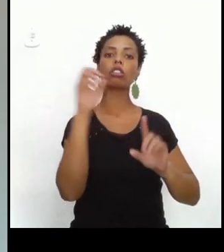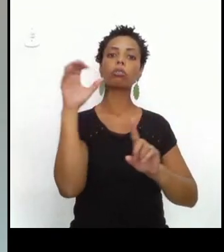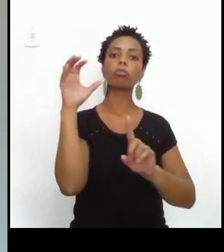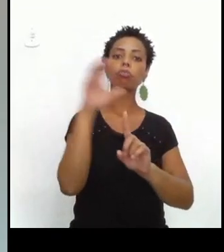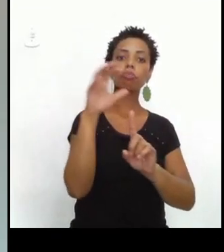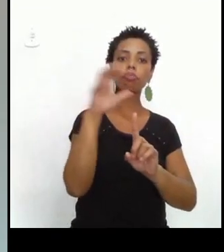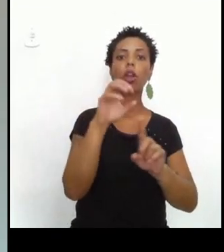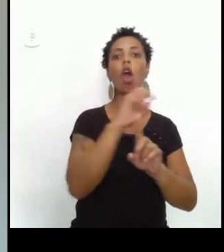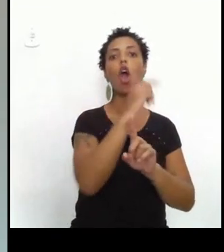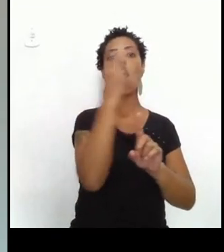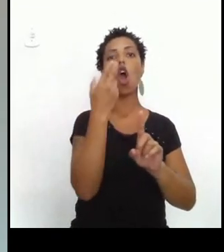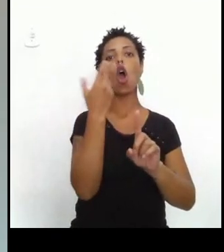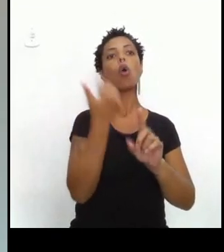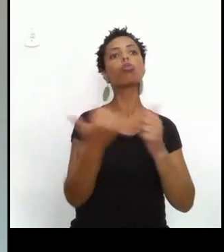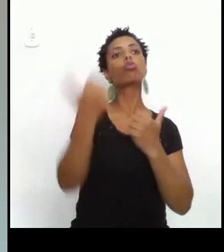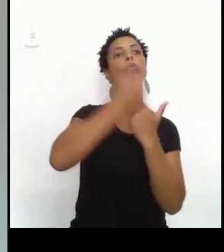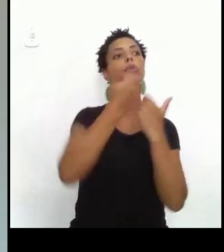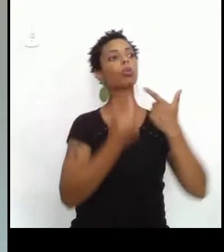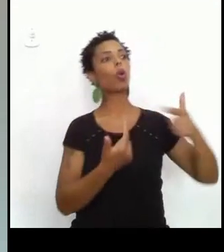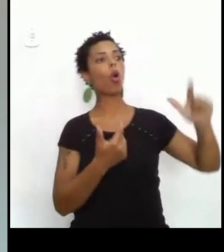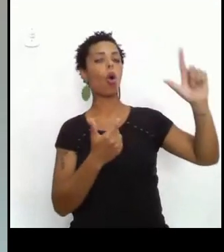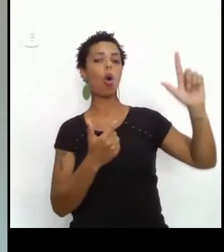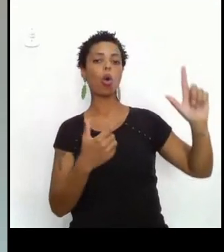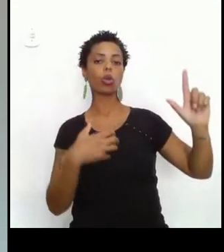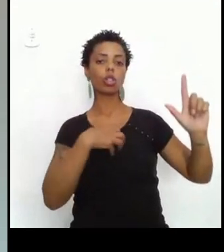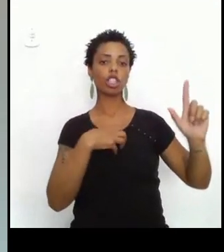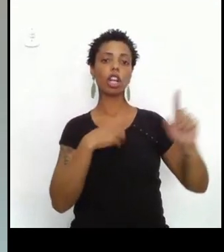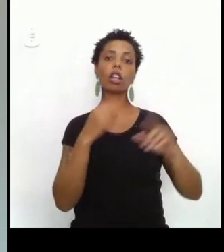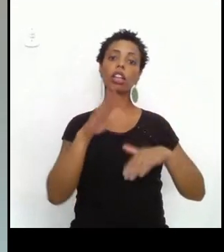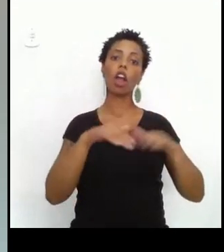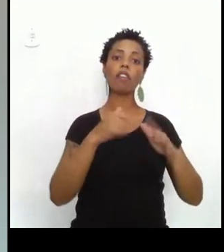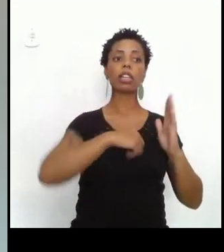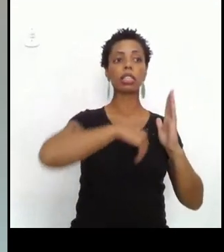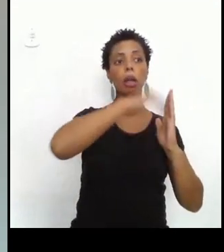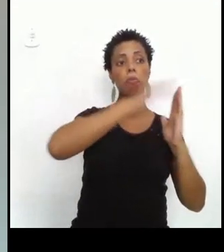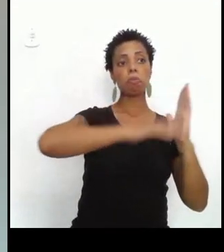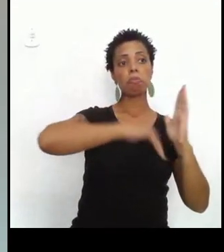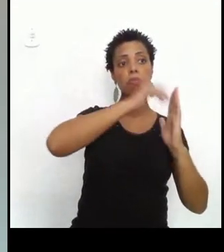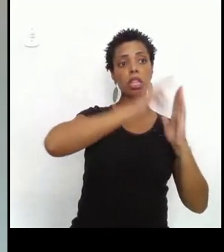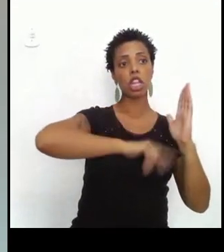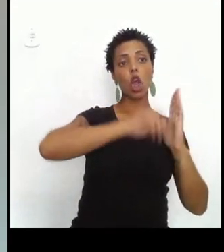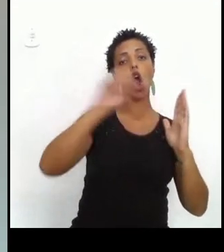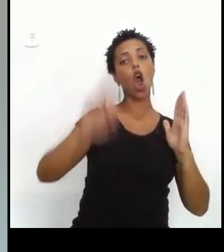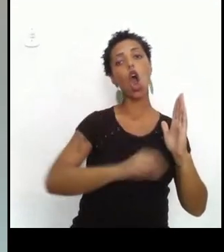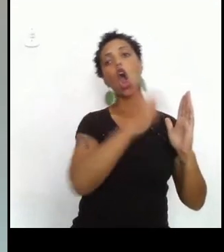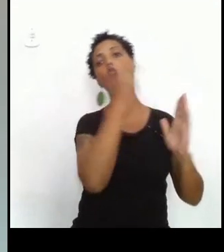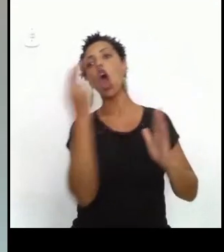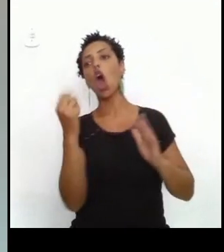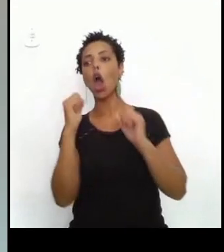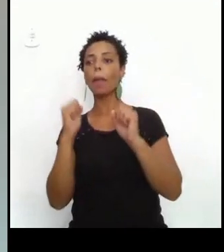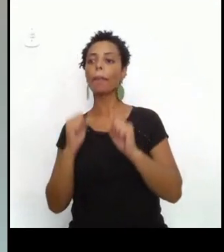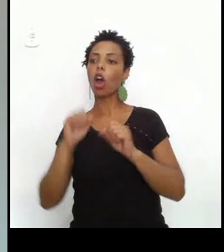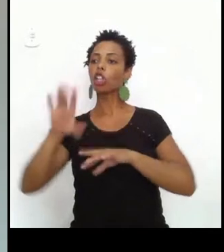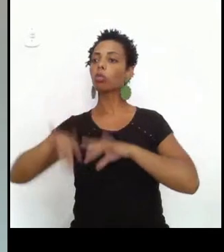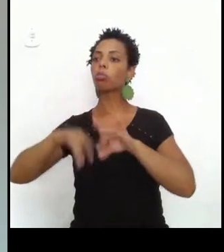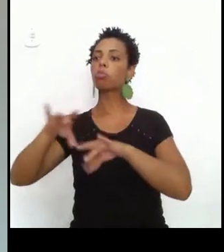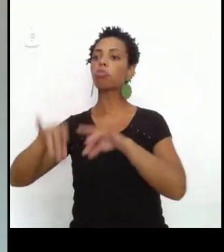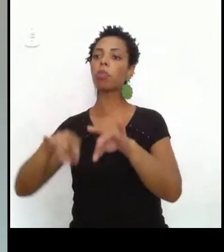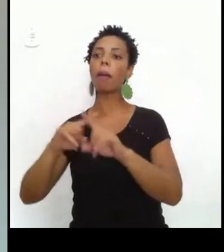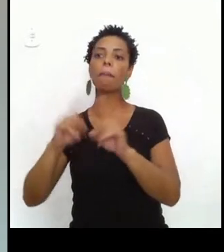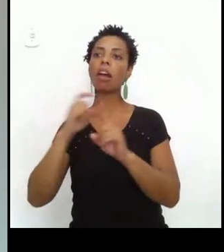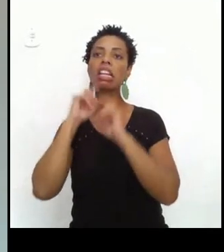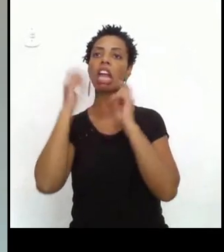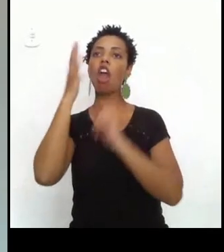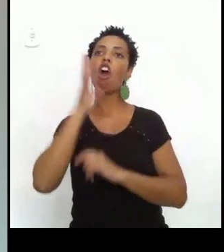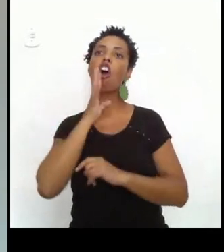hora desempenhado o papel principal de um pintor fla né hora a do curador desconhecido de um memorial importante em termos